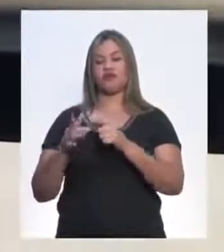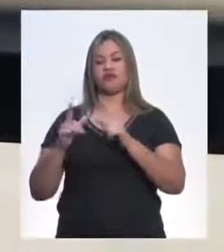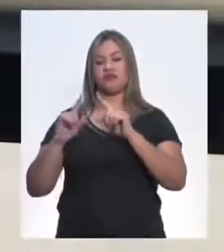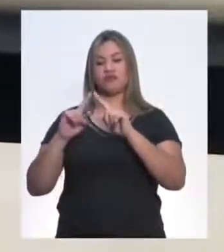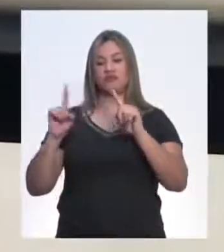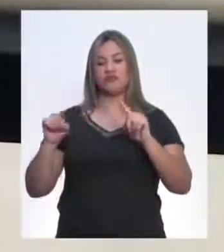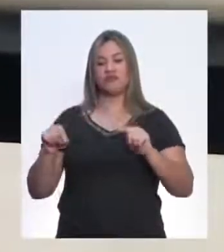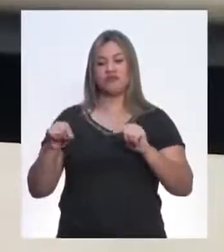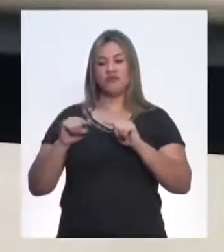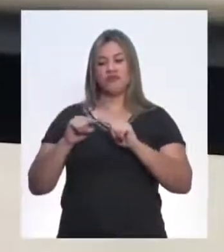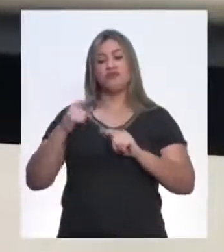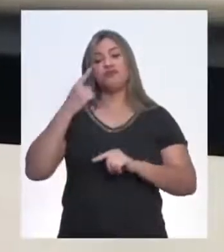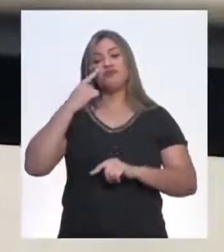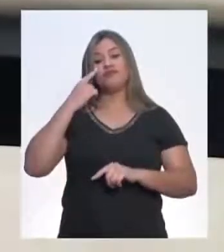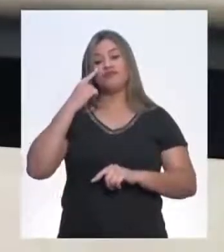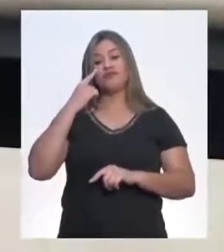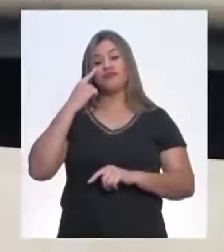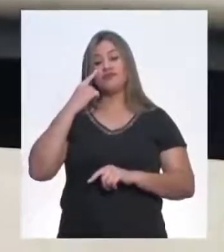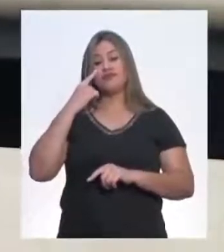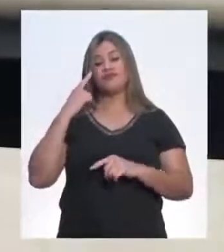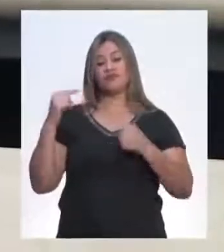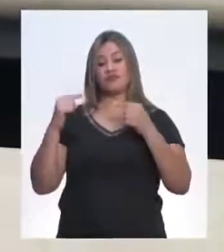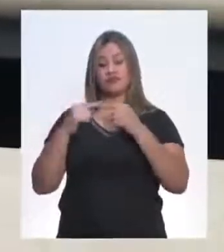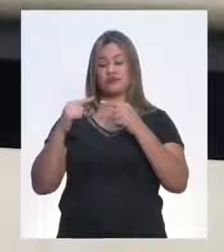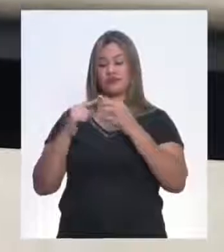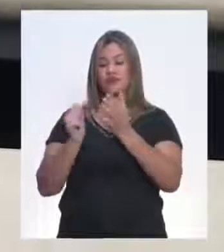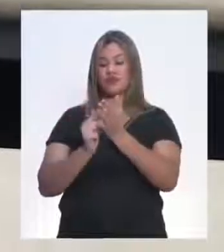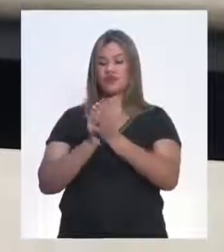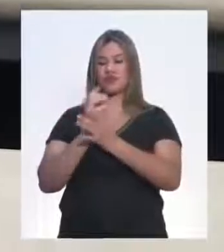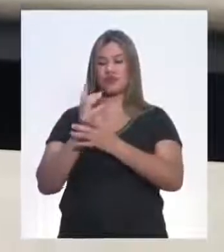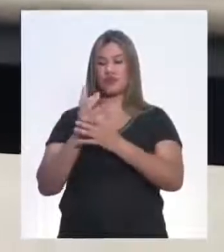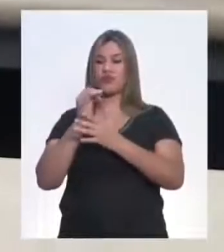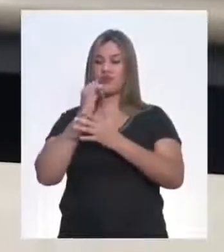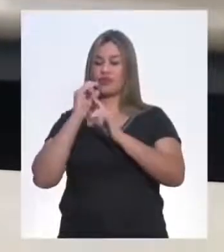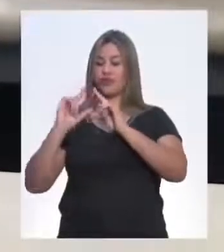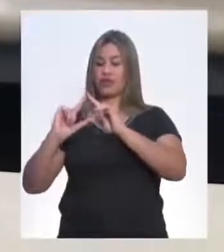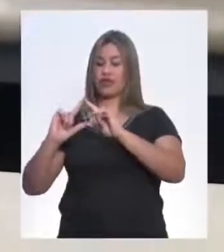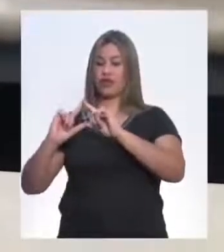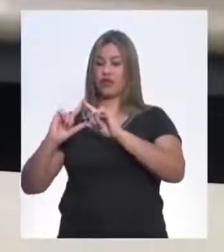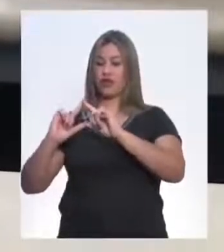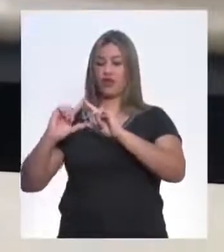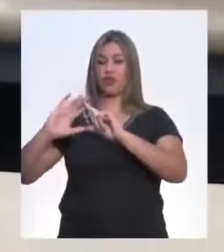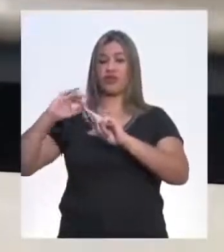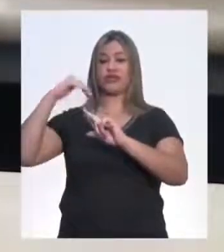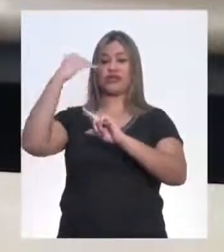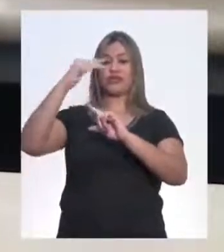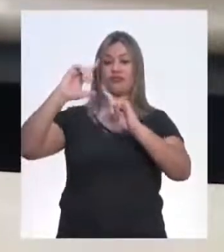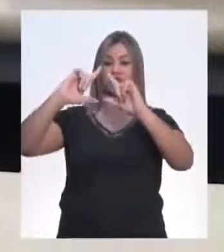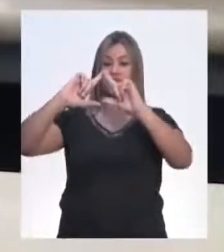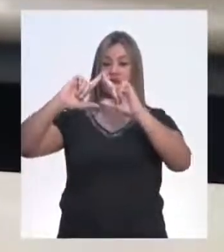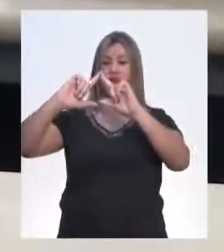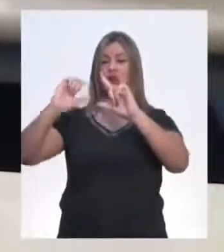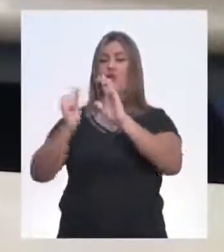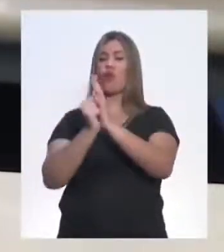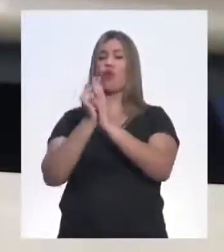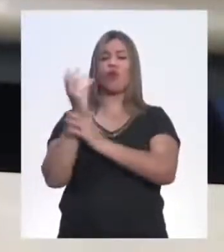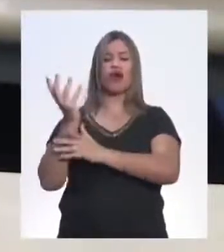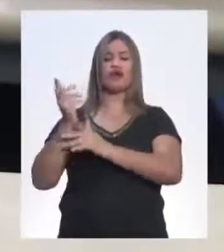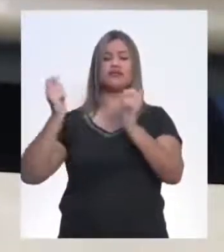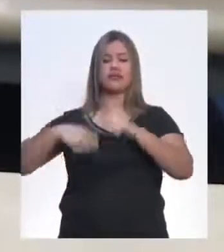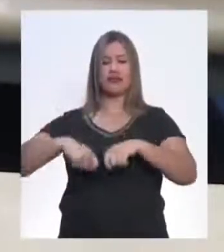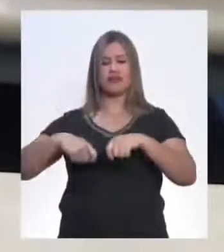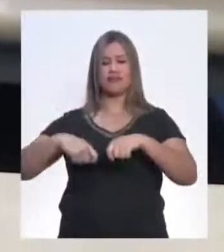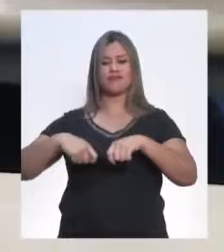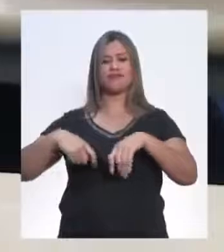quantas vezes esse triângulo cabe nesses 2 triângulos grandes aqui, ó. Então, quantas vezes eles cabem? Essa